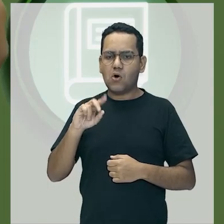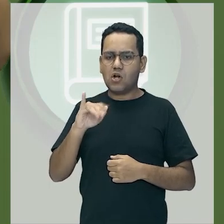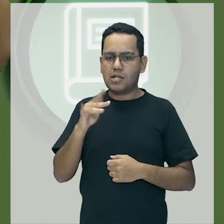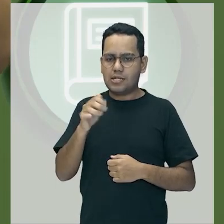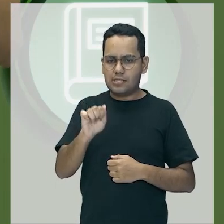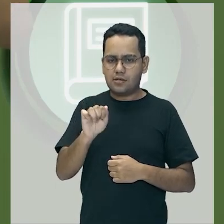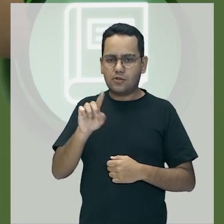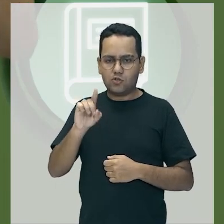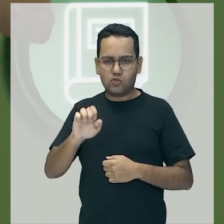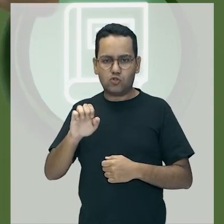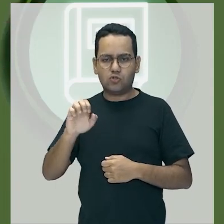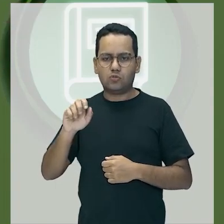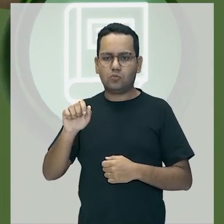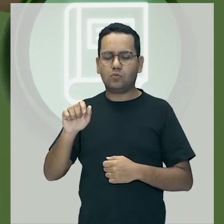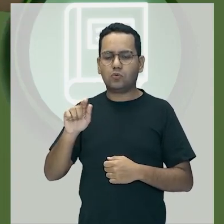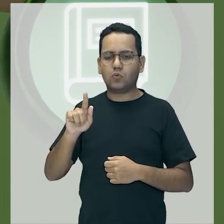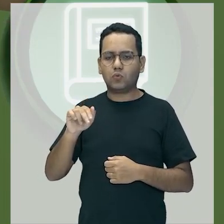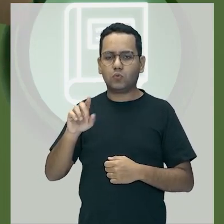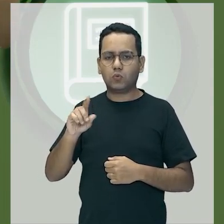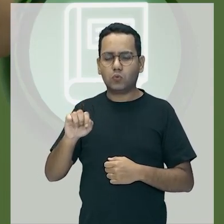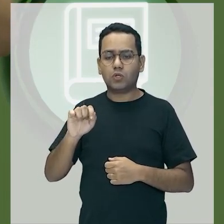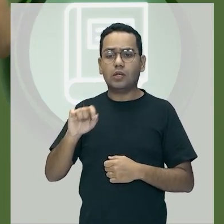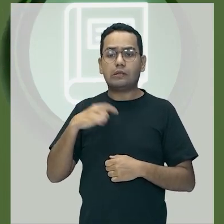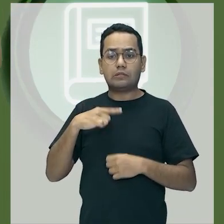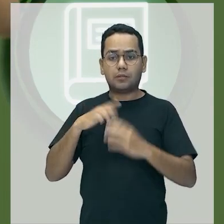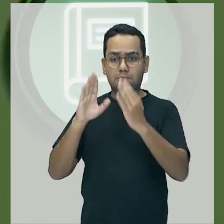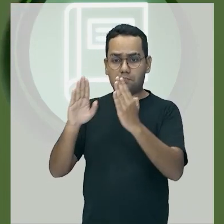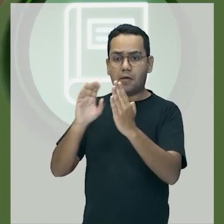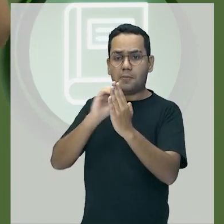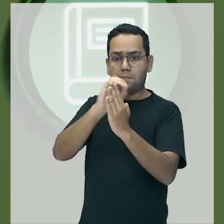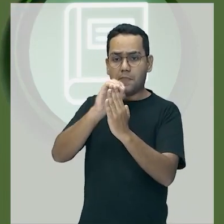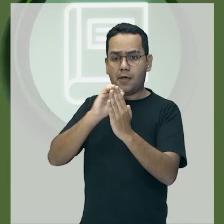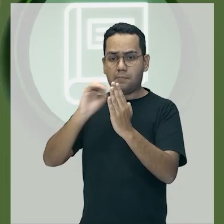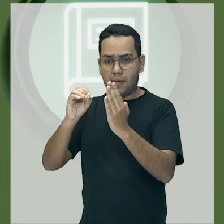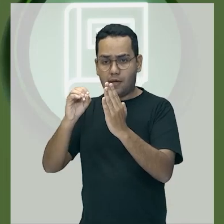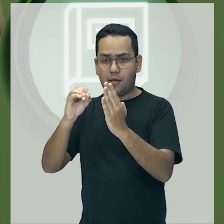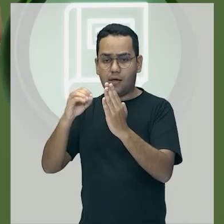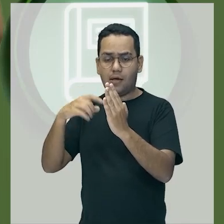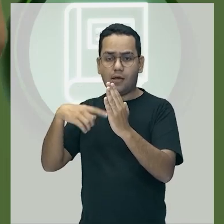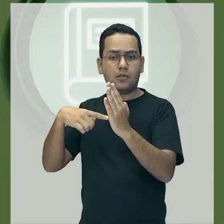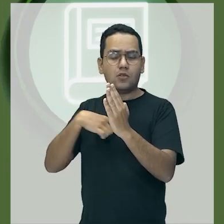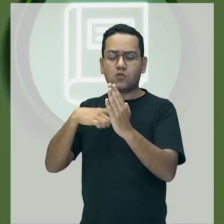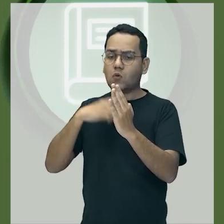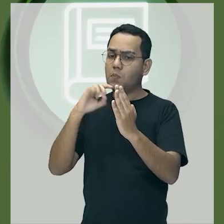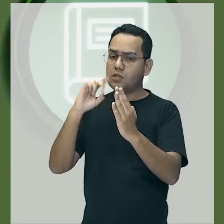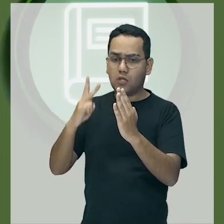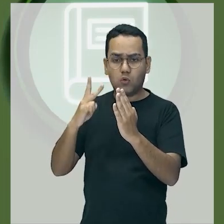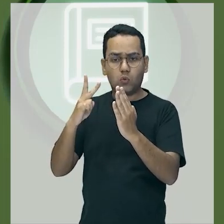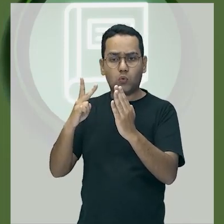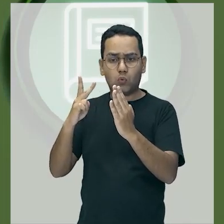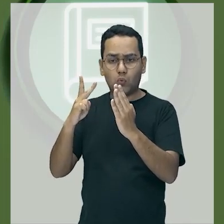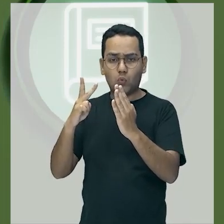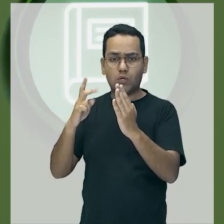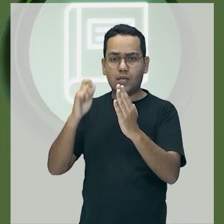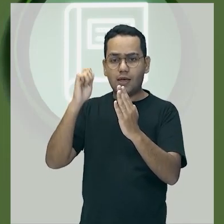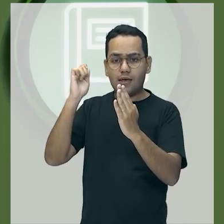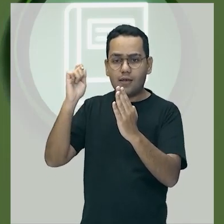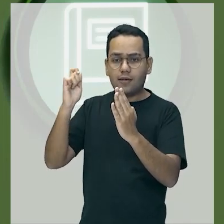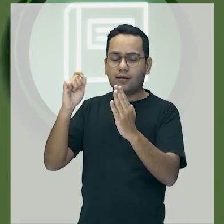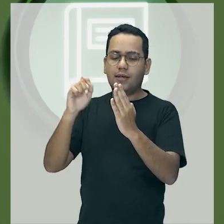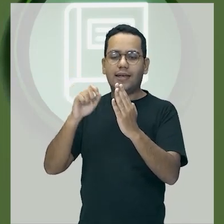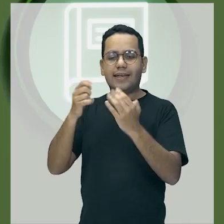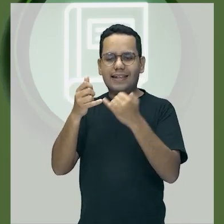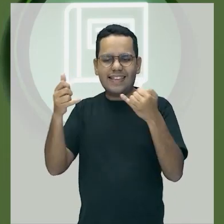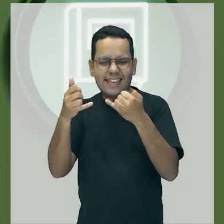eu espero do outro lado ver só duas linhas de partículas. Então, imagina que essas bolinhas de gude